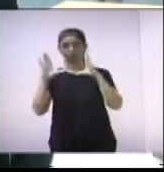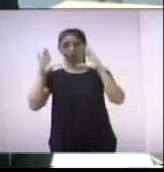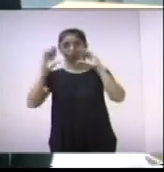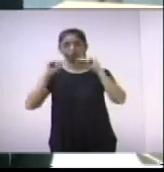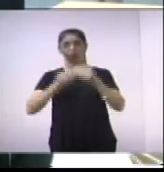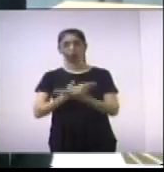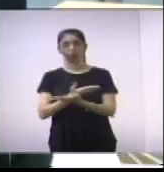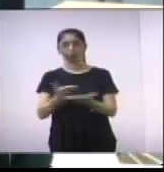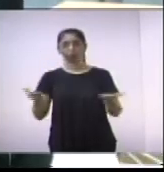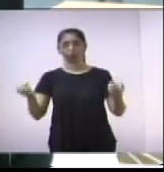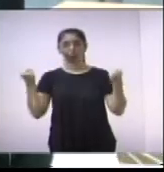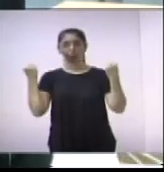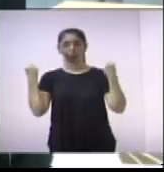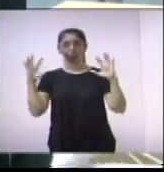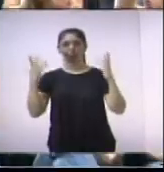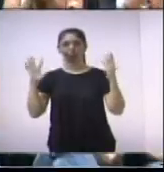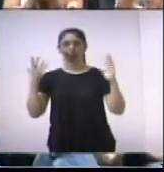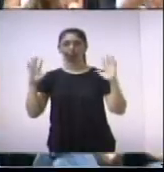todos.